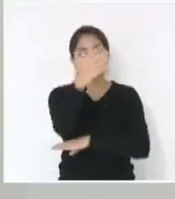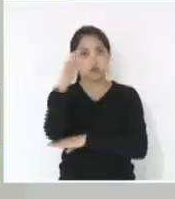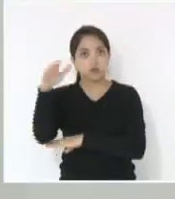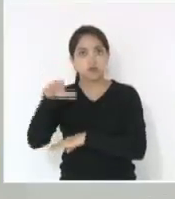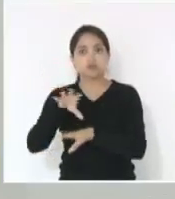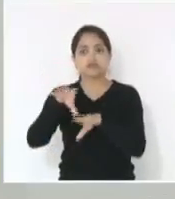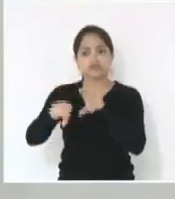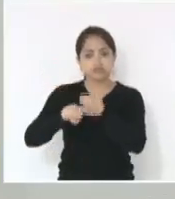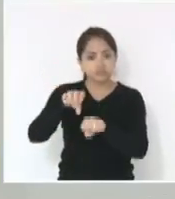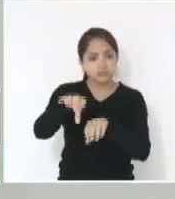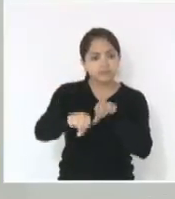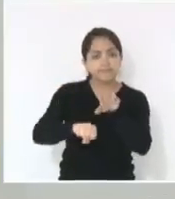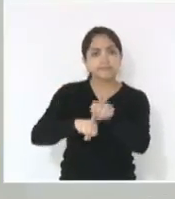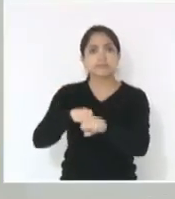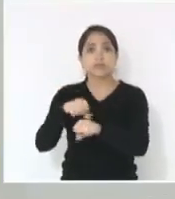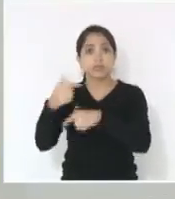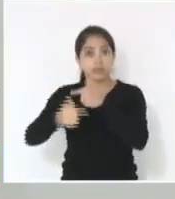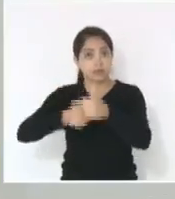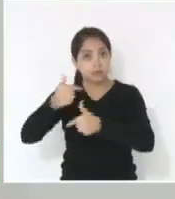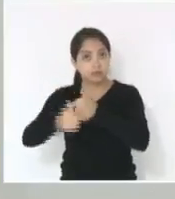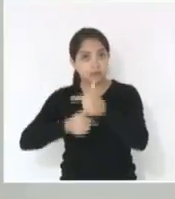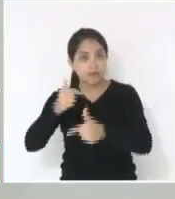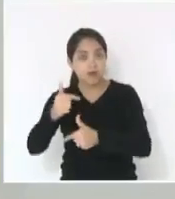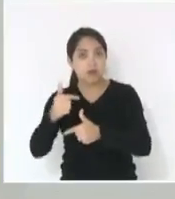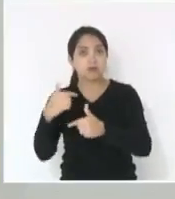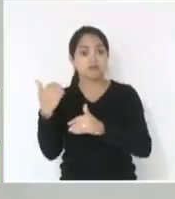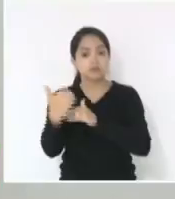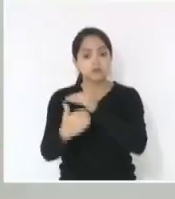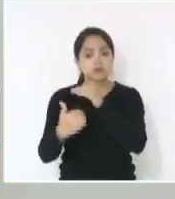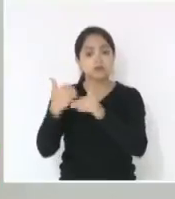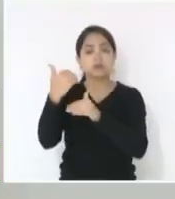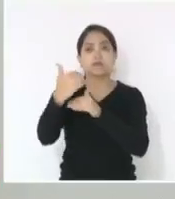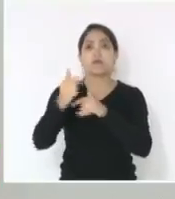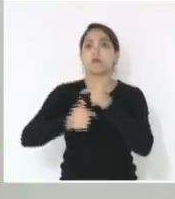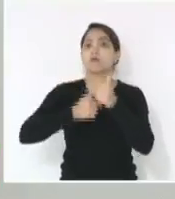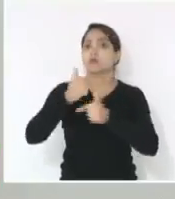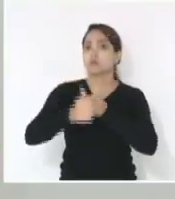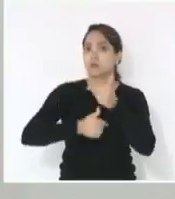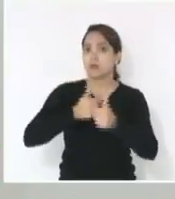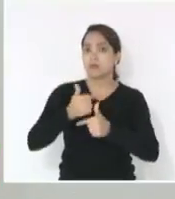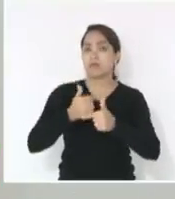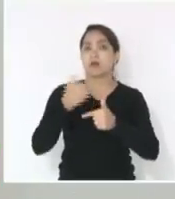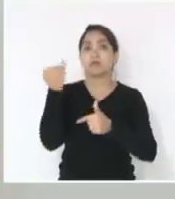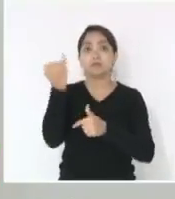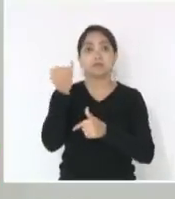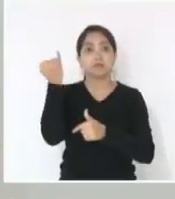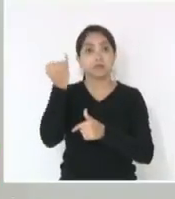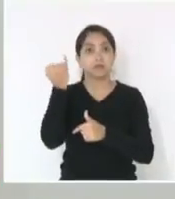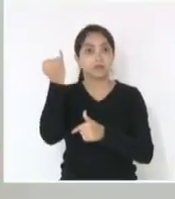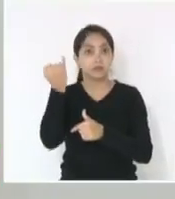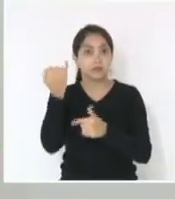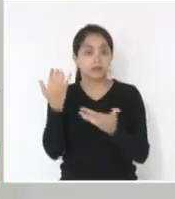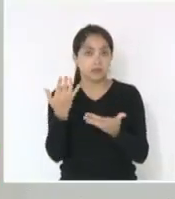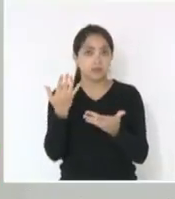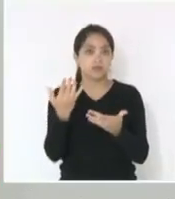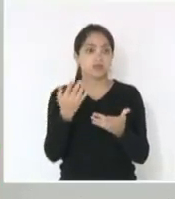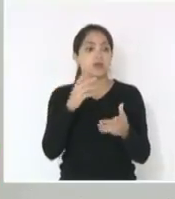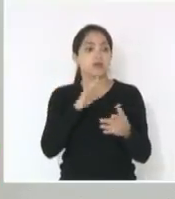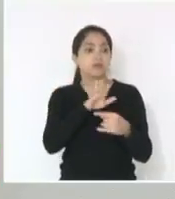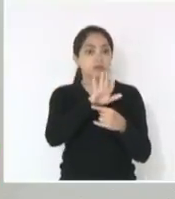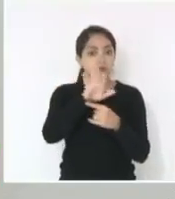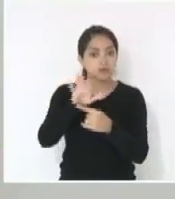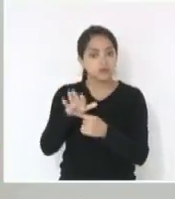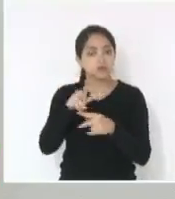de papel, que desenvolvem um trabalho significativo para a população